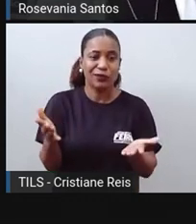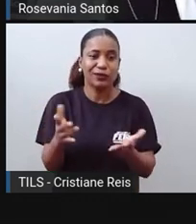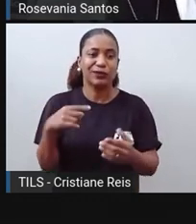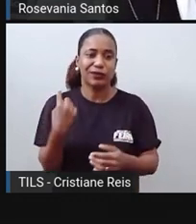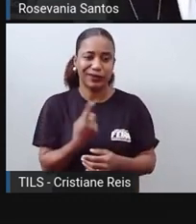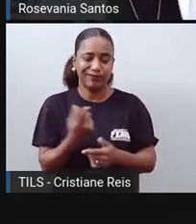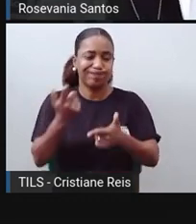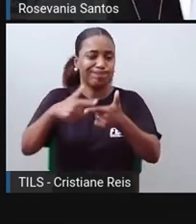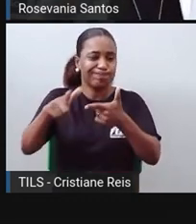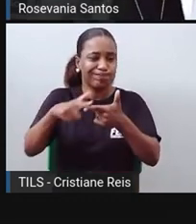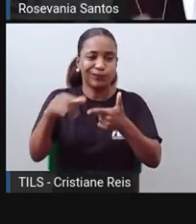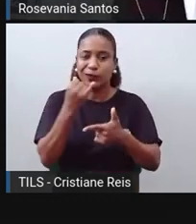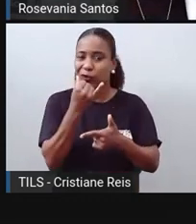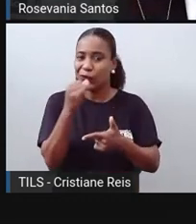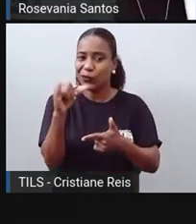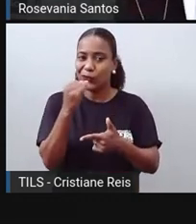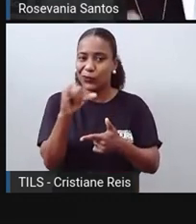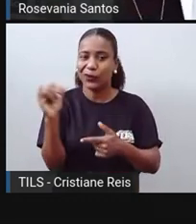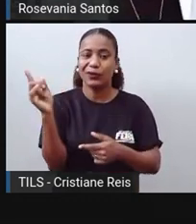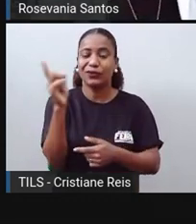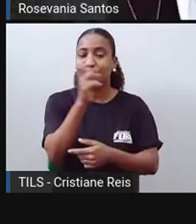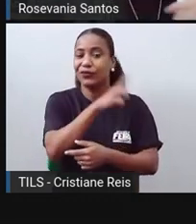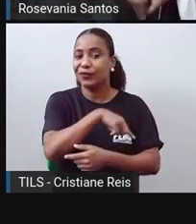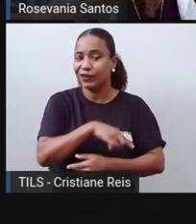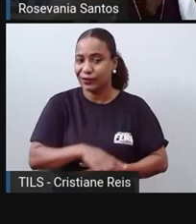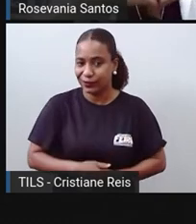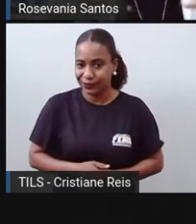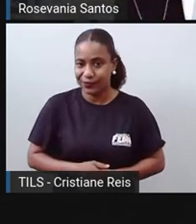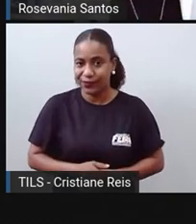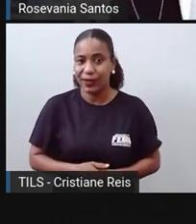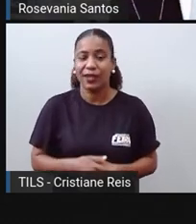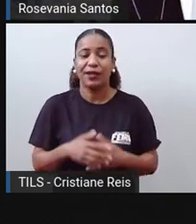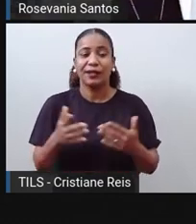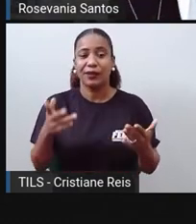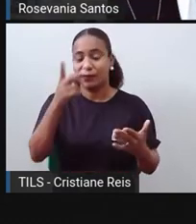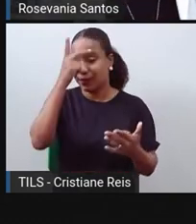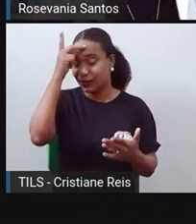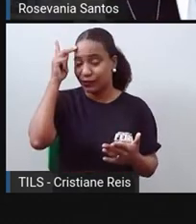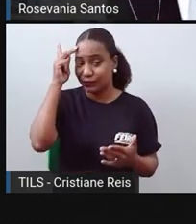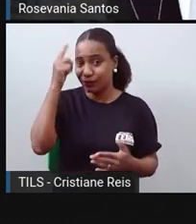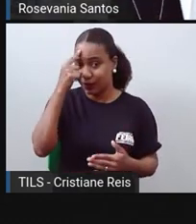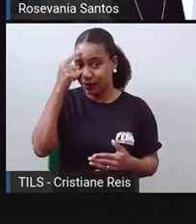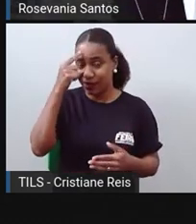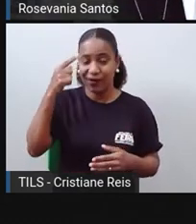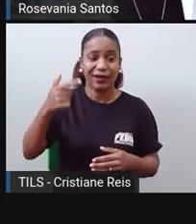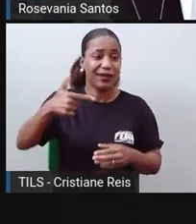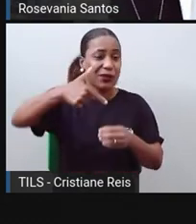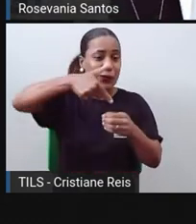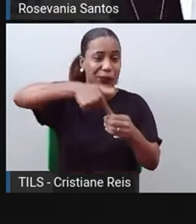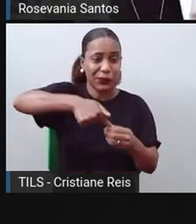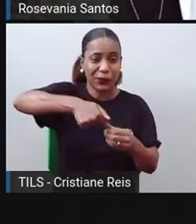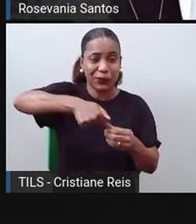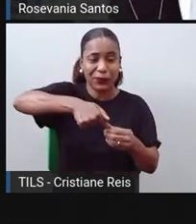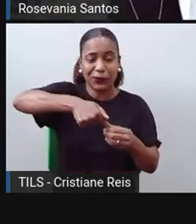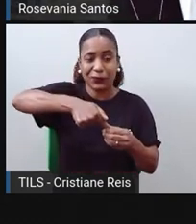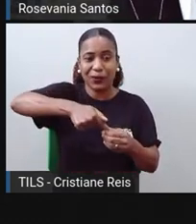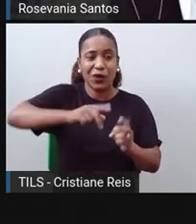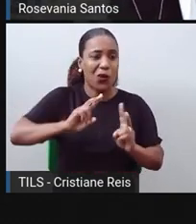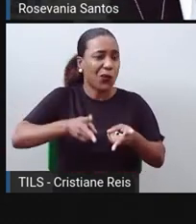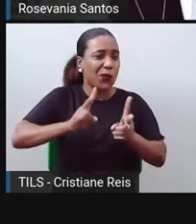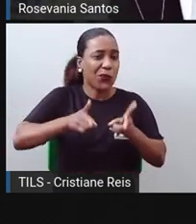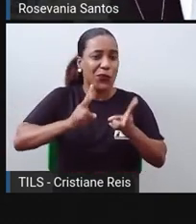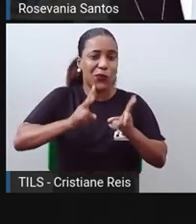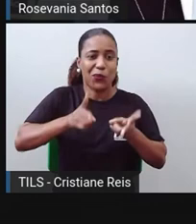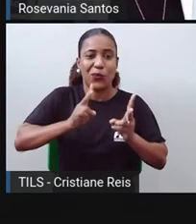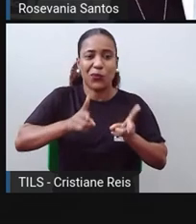combustíveis fósseis, que no início achava-se que ia ficar a vida inteira, que nunca ia acabar. Mas hoje já temos essa noção de